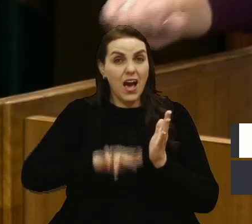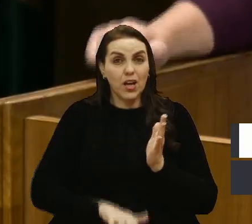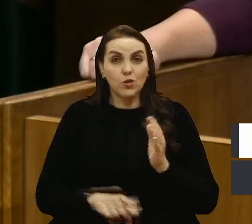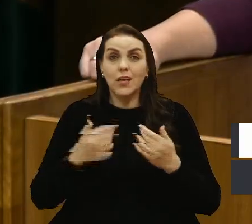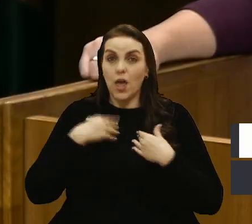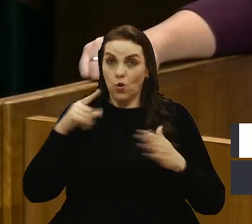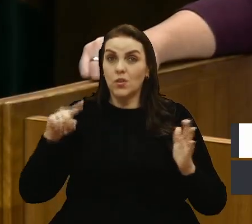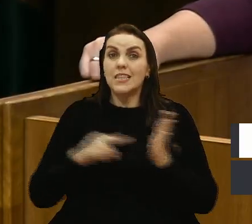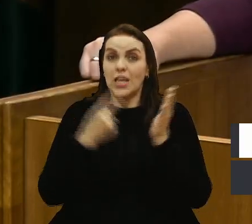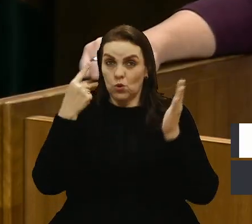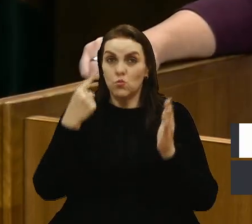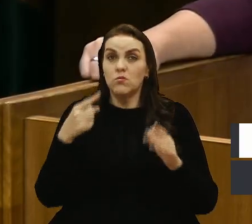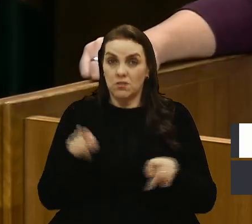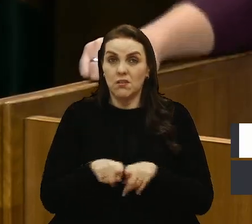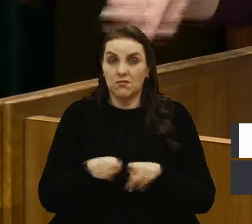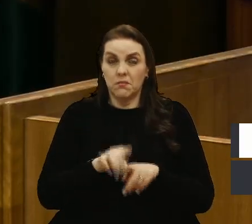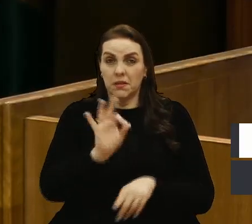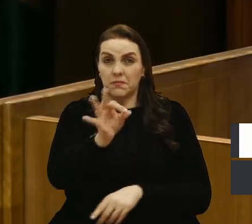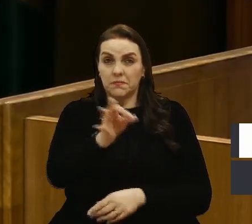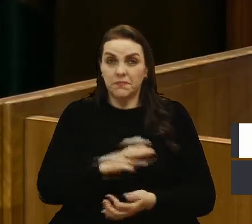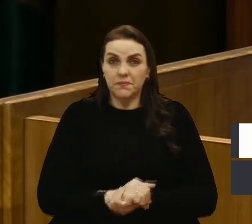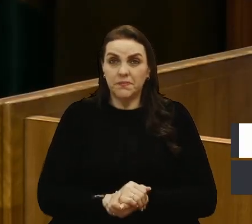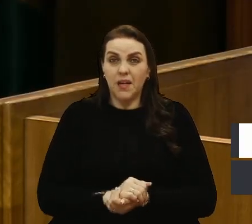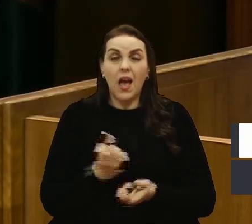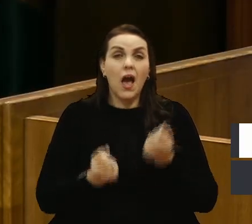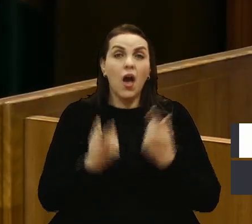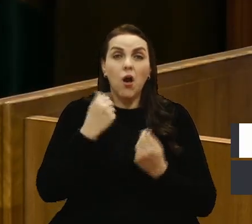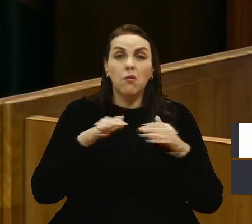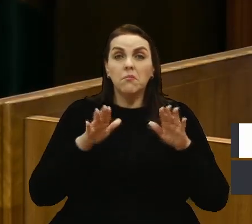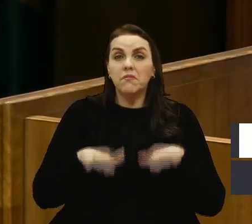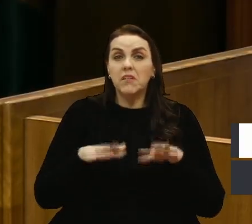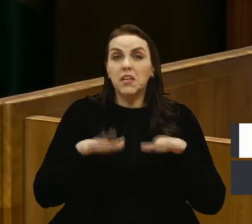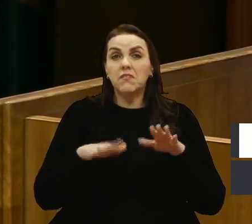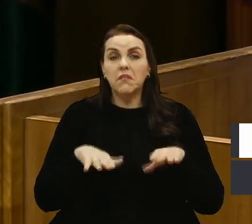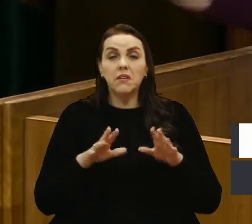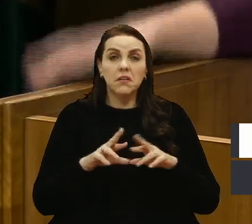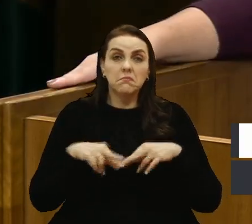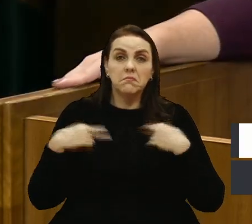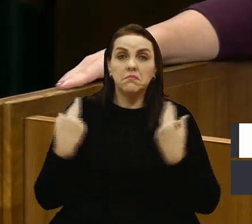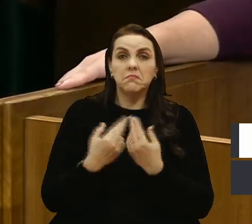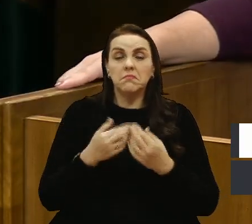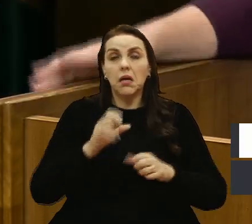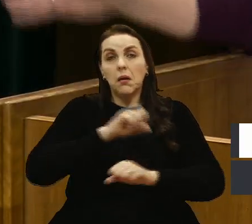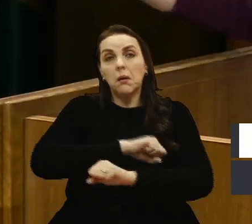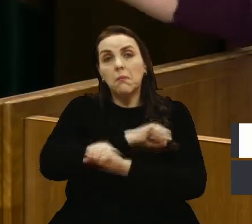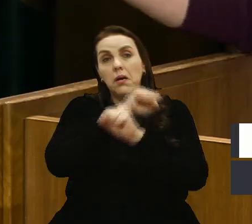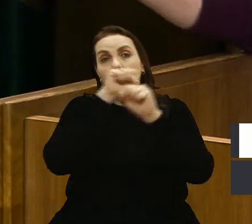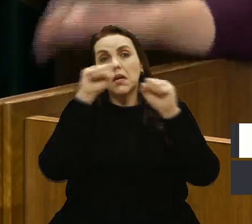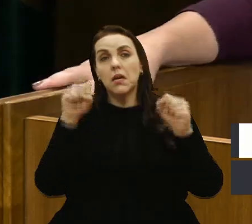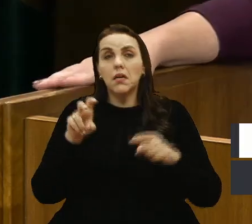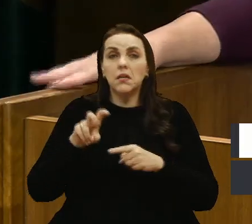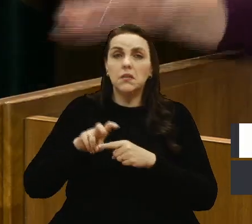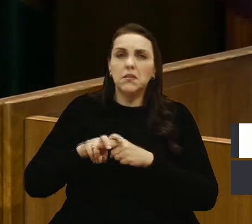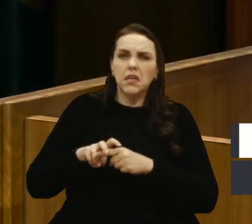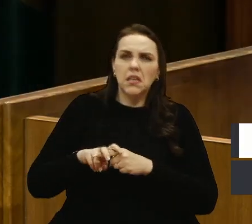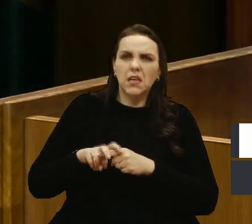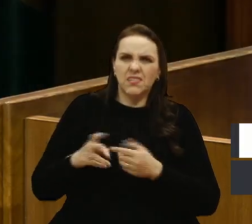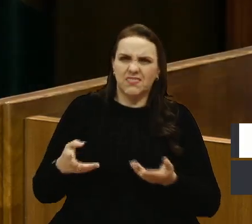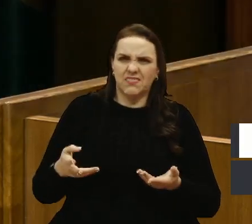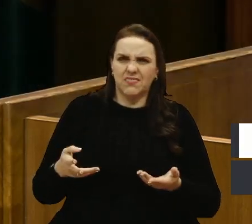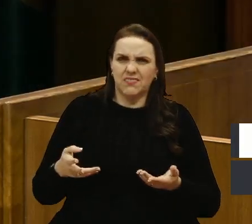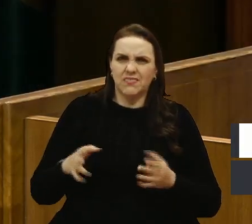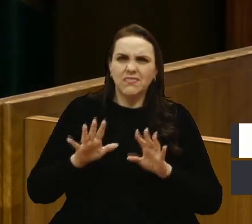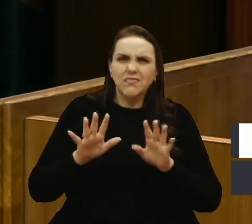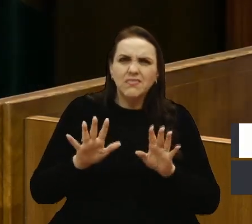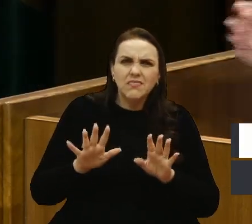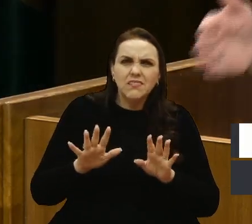denúncia, inclusive. Tem uns que ficam aqui assistindo a sessão a manhã inteira, sentadinho. Mas pera lá, se os cortes não